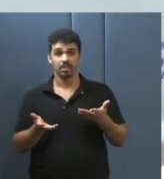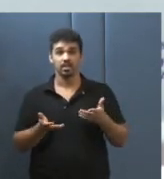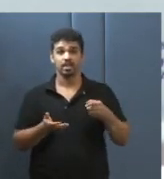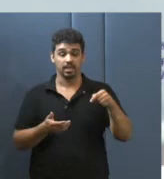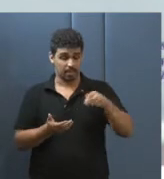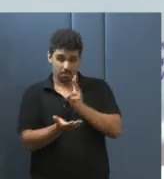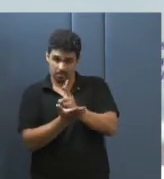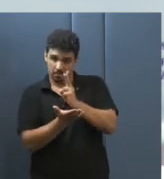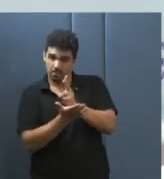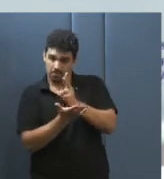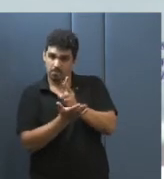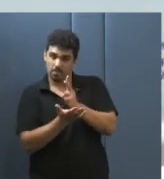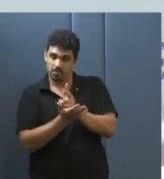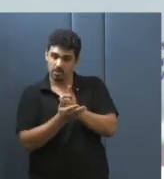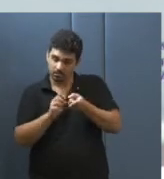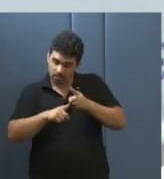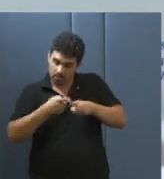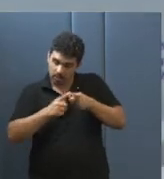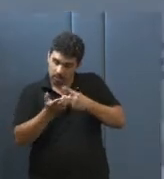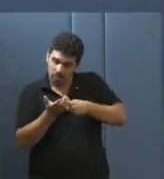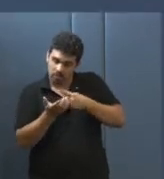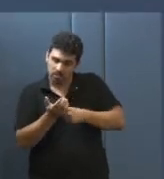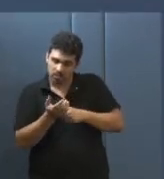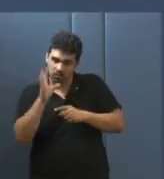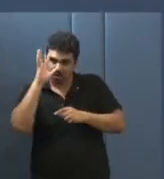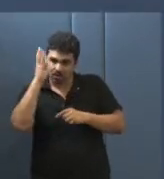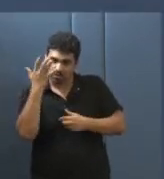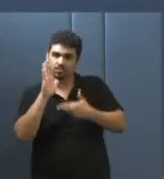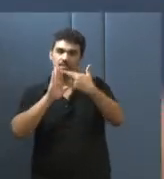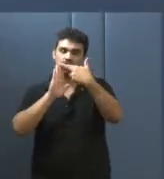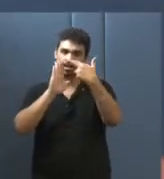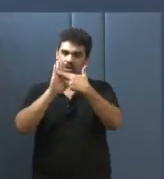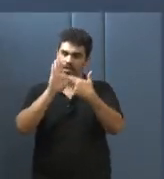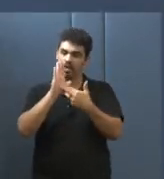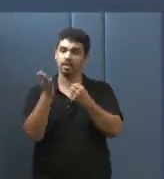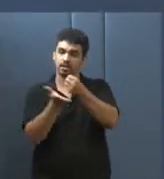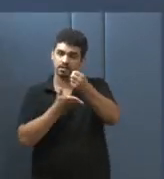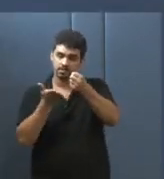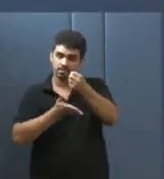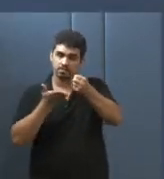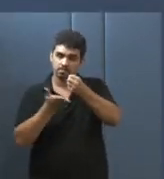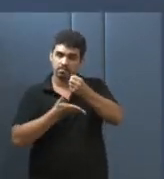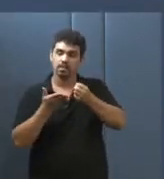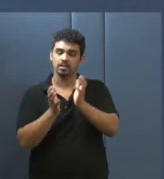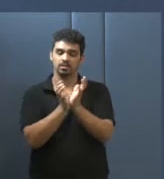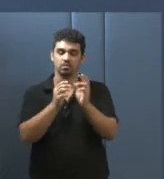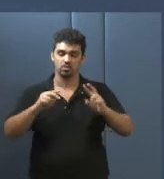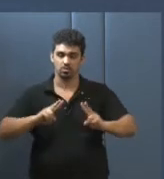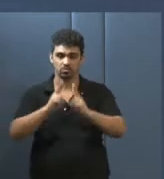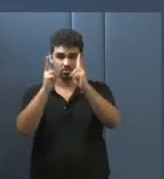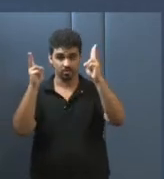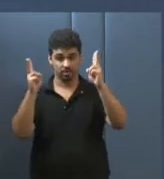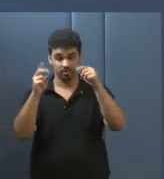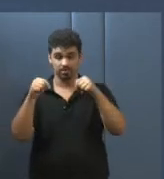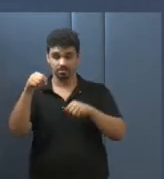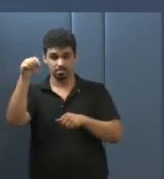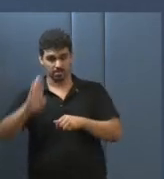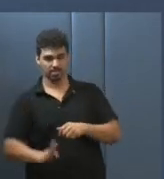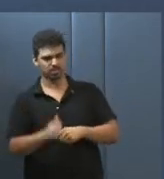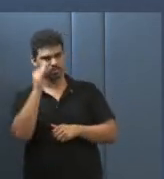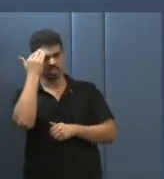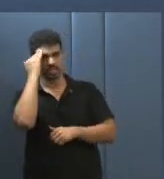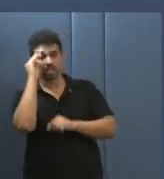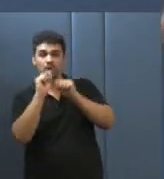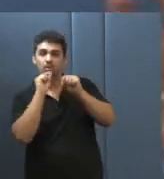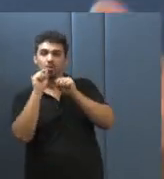ocasião, foram definidos os termos básicos do acordo no âmbito do Clube de Paris. O Brasil entendeu que poderia dar